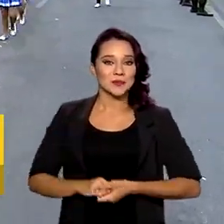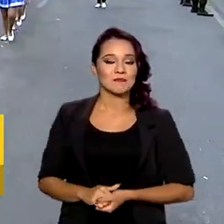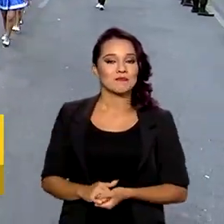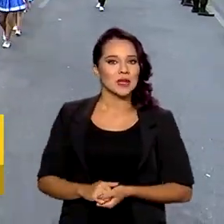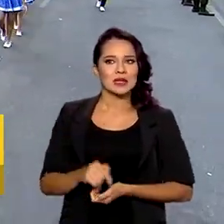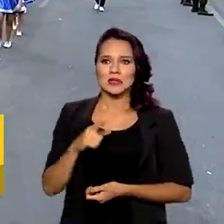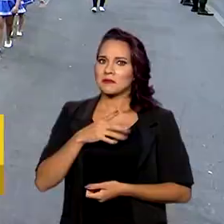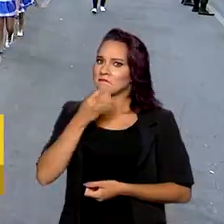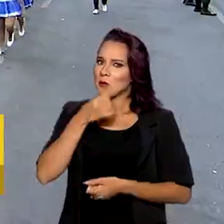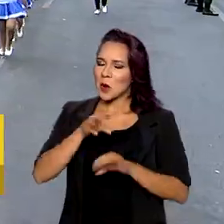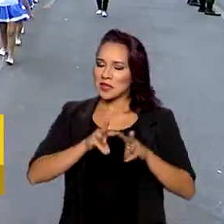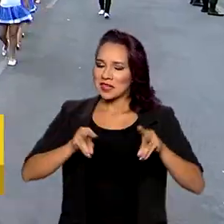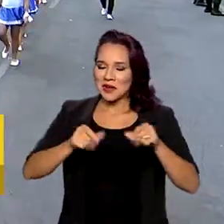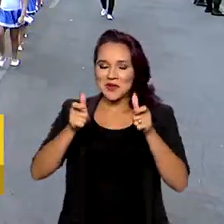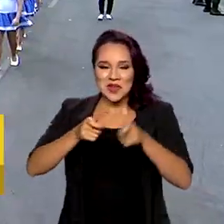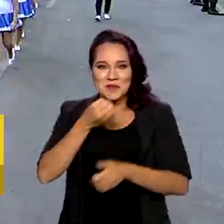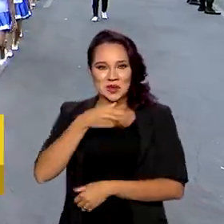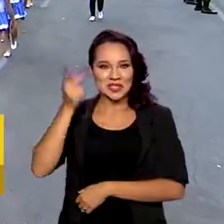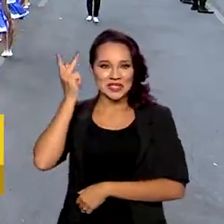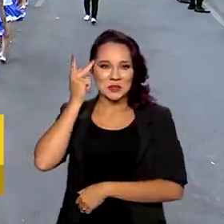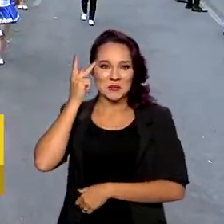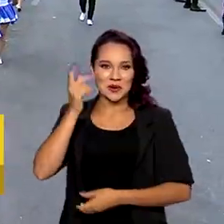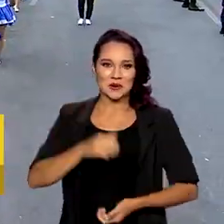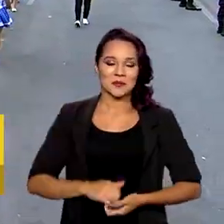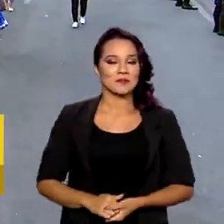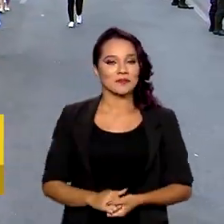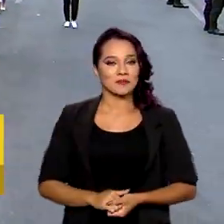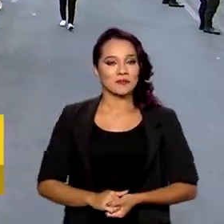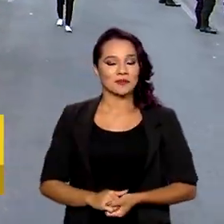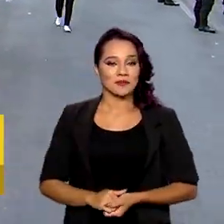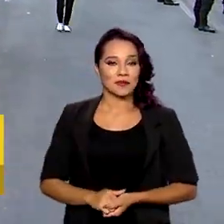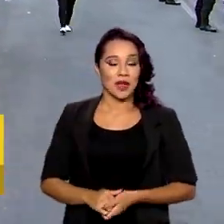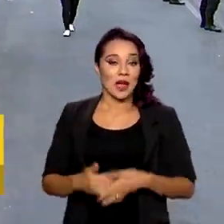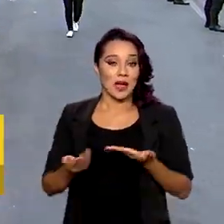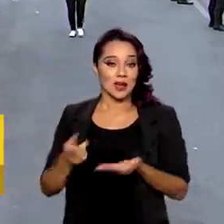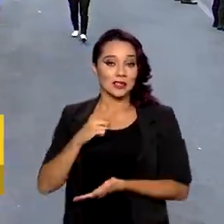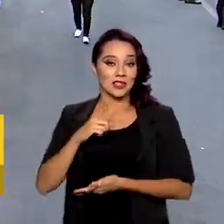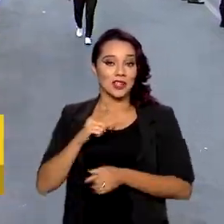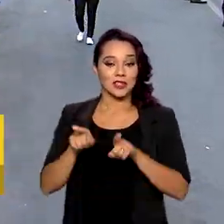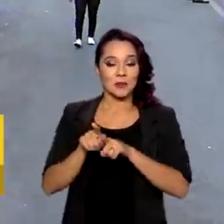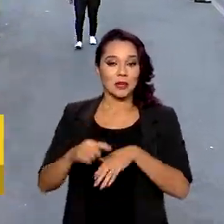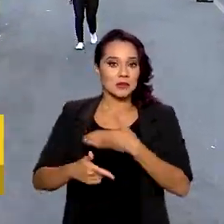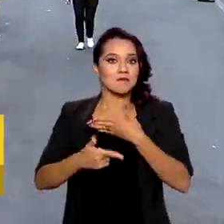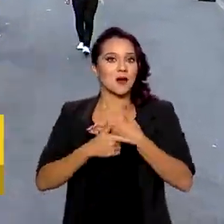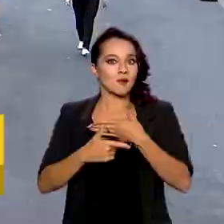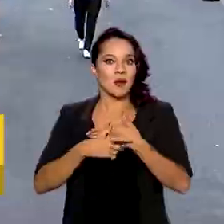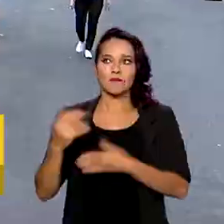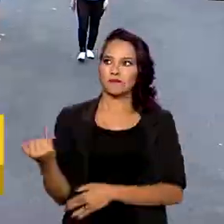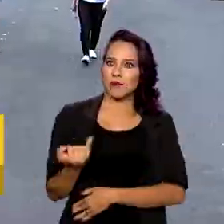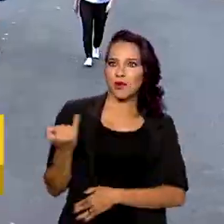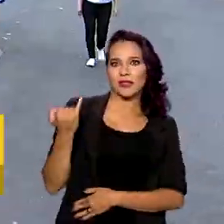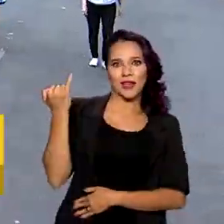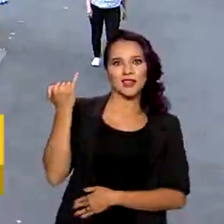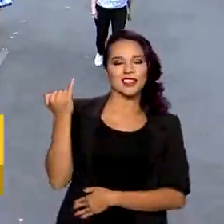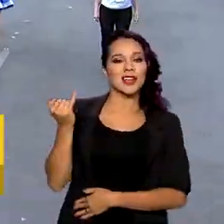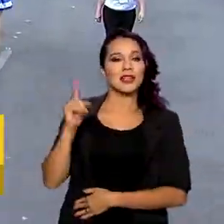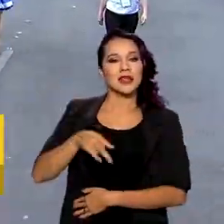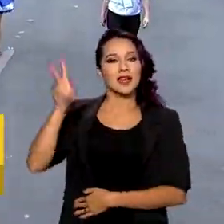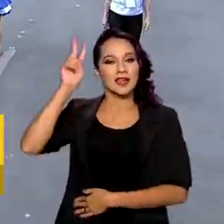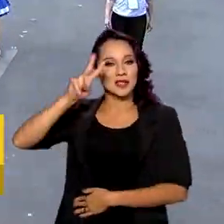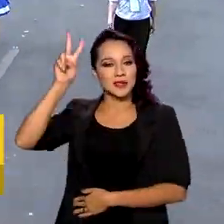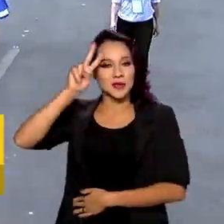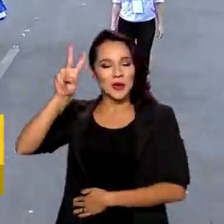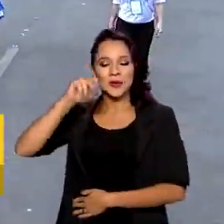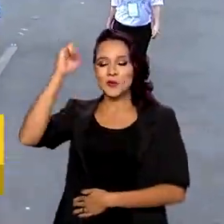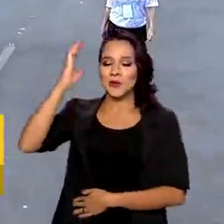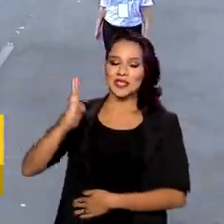Muito, muito boa terra lá, inclusive. E aí, temos aí esse papel muito importante aí na história